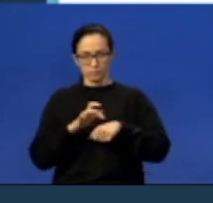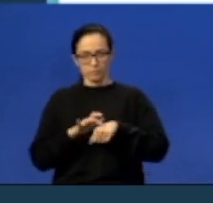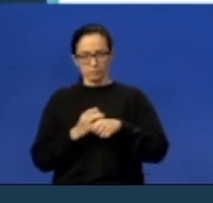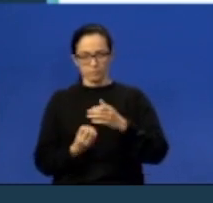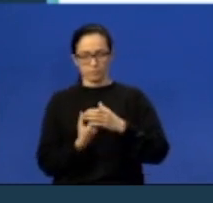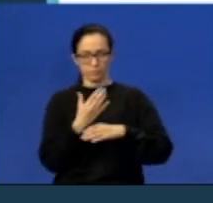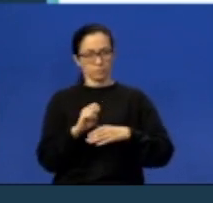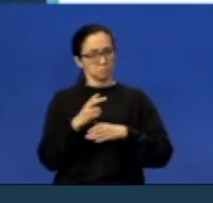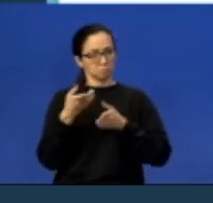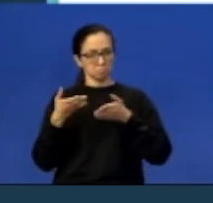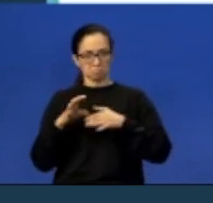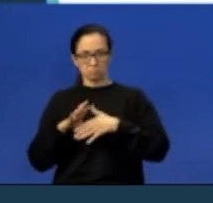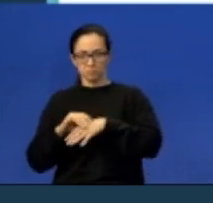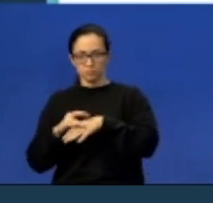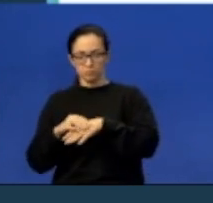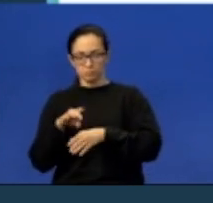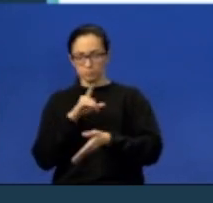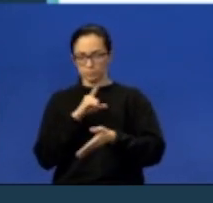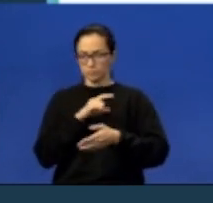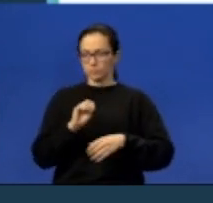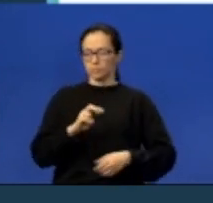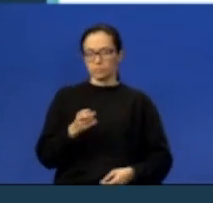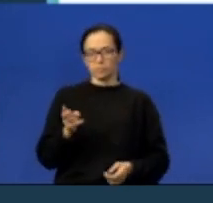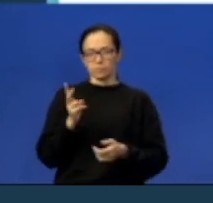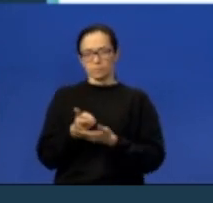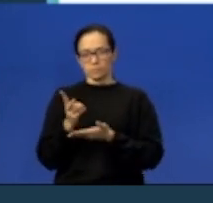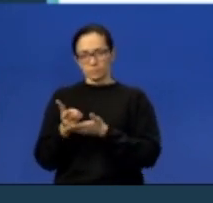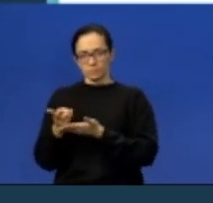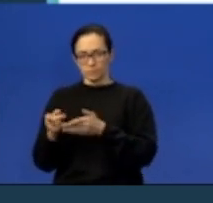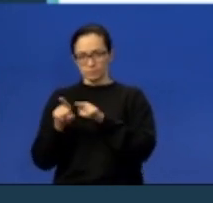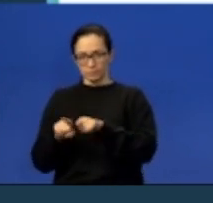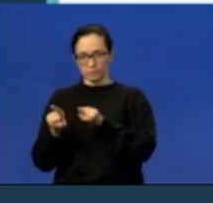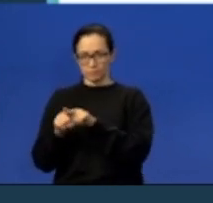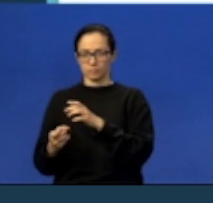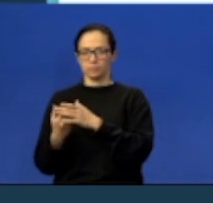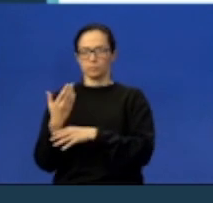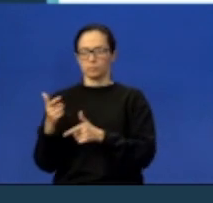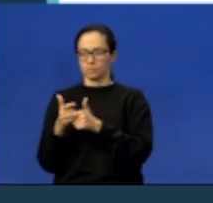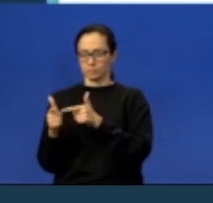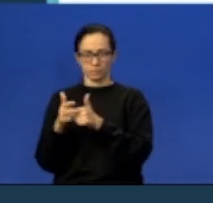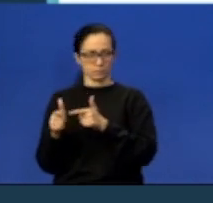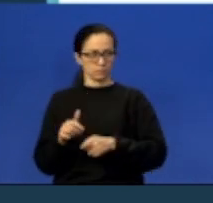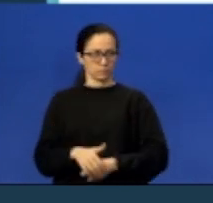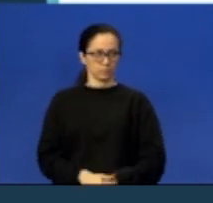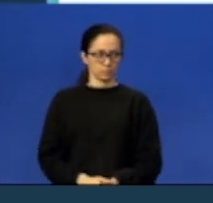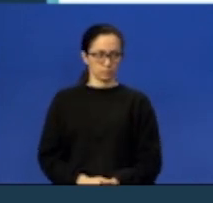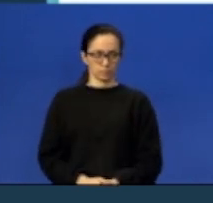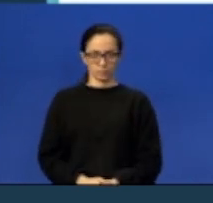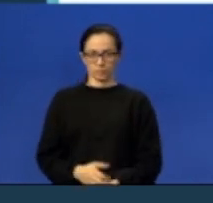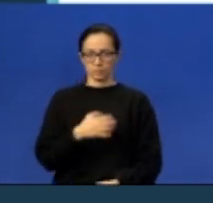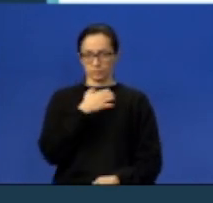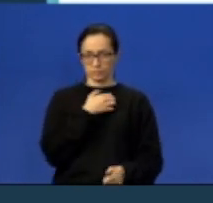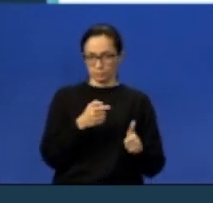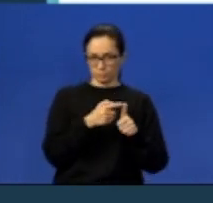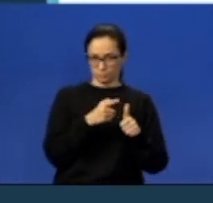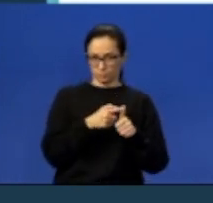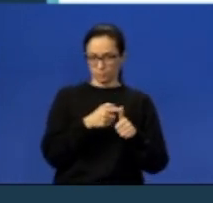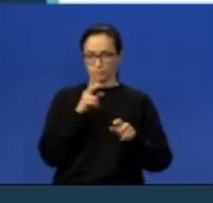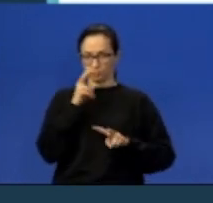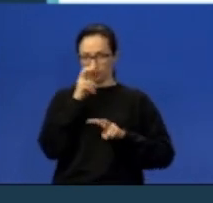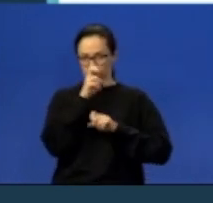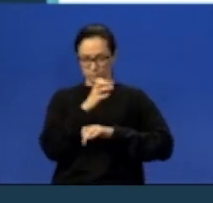lesões congênitas e as lesões repetitivas. As lesões traumáticas, elas são causadas por uma única força de